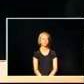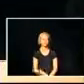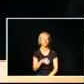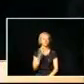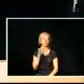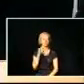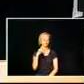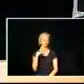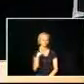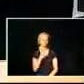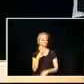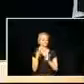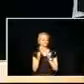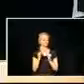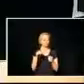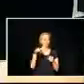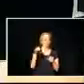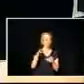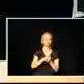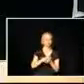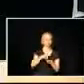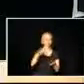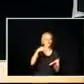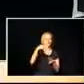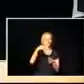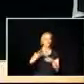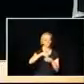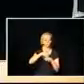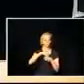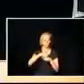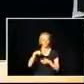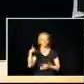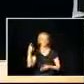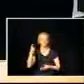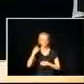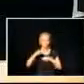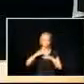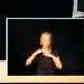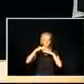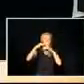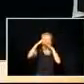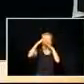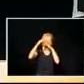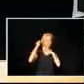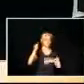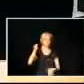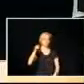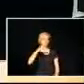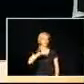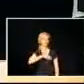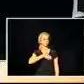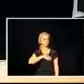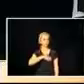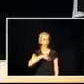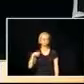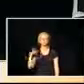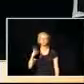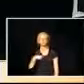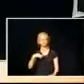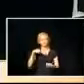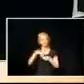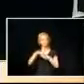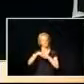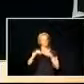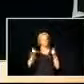da Prefeitura, nós com certeza estaríamos votando esse projeto, mas não cabe a nós, são poderes distintos, são